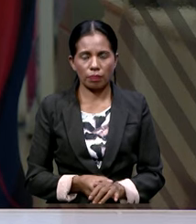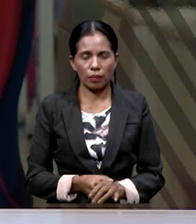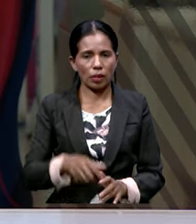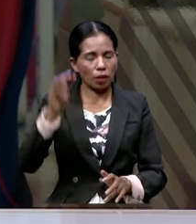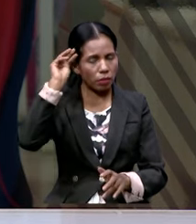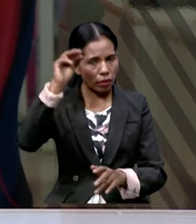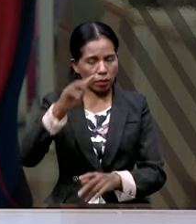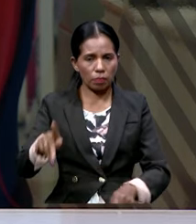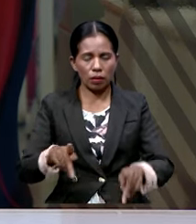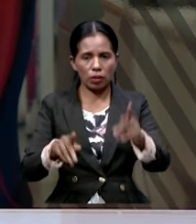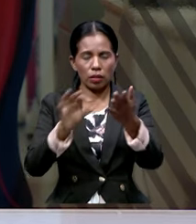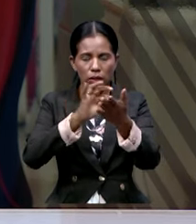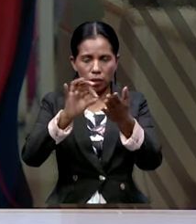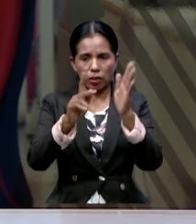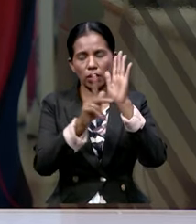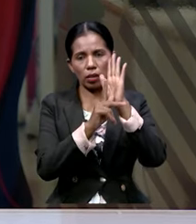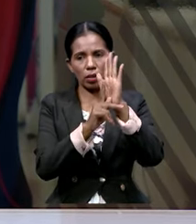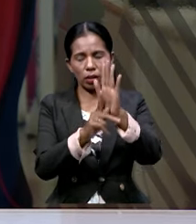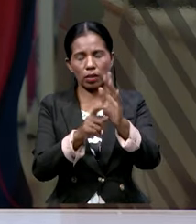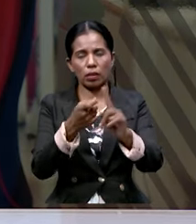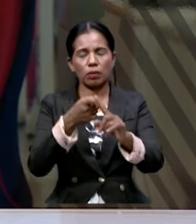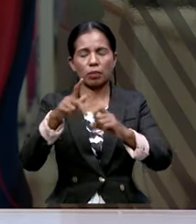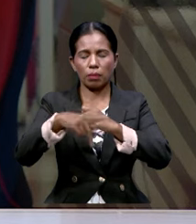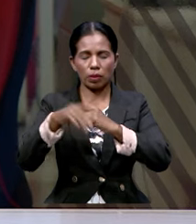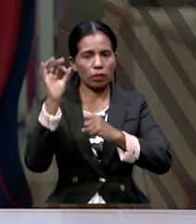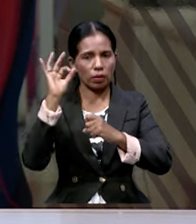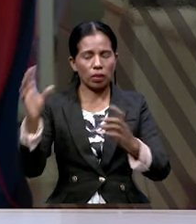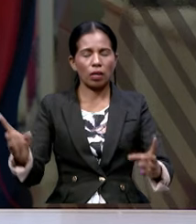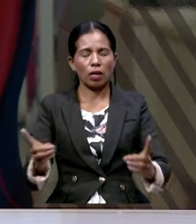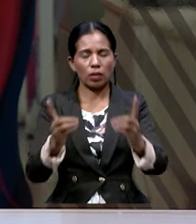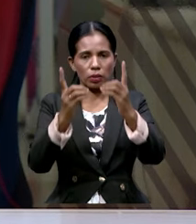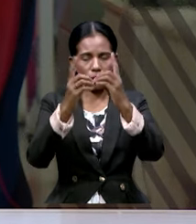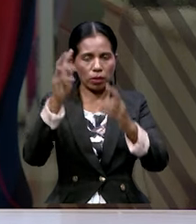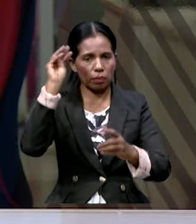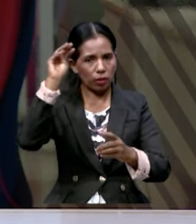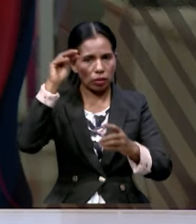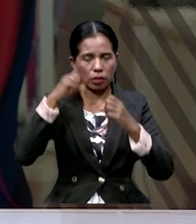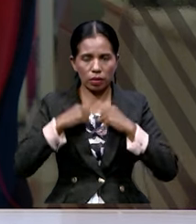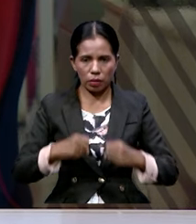Ministério Público registra uma queixa recebida para Fretilin sobre o ministro da Saúde.